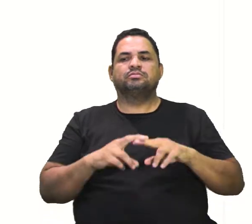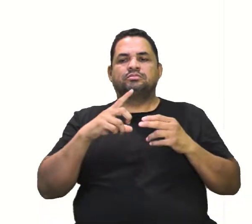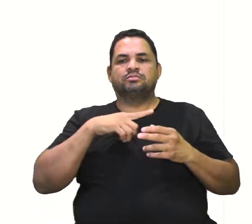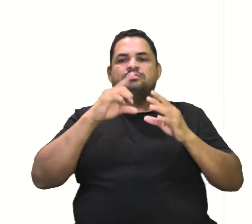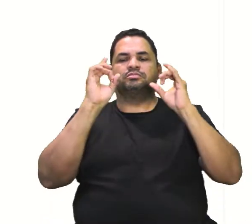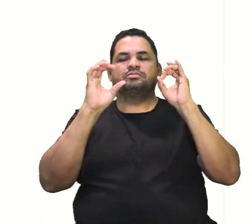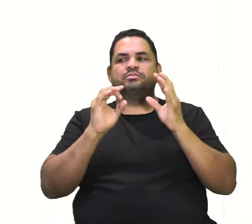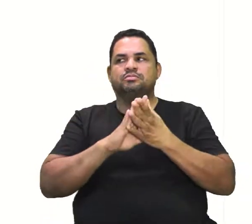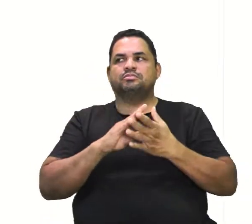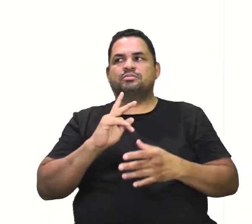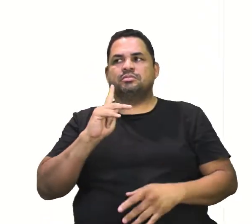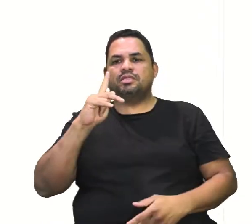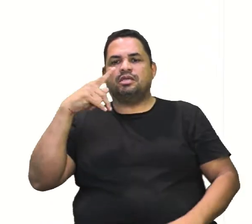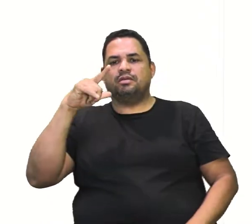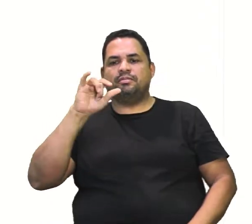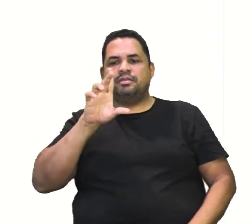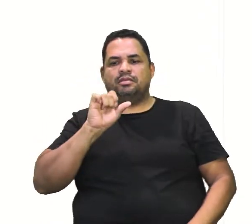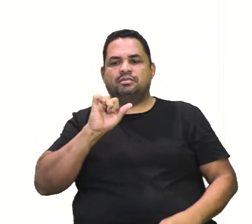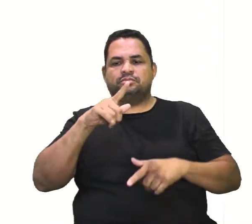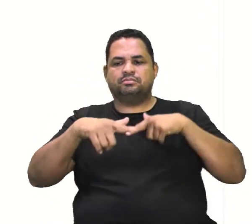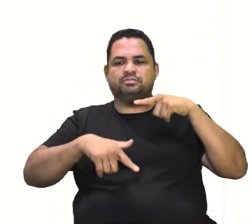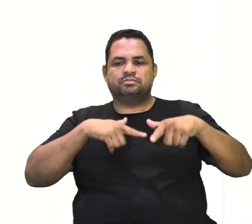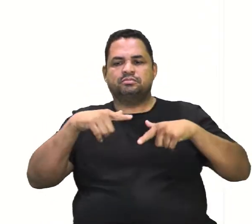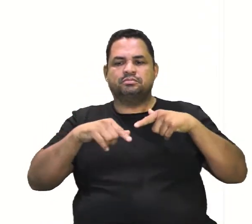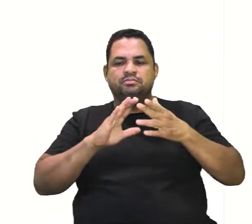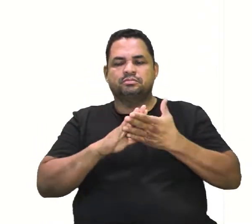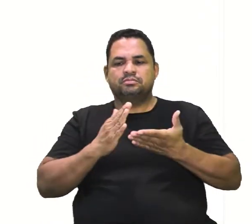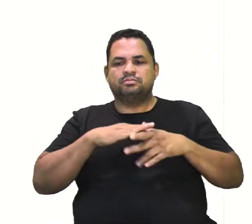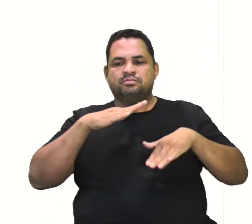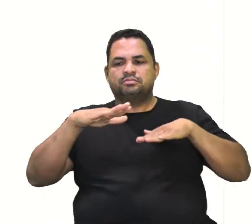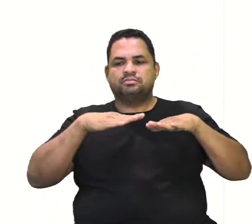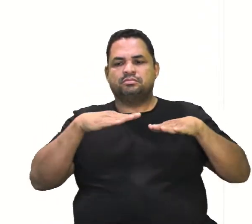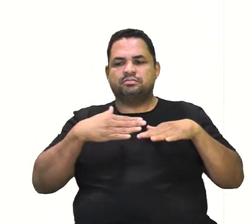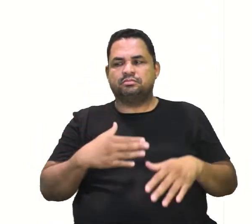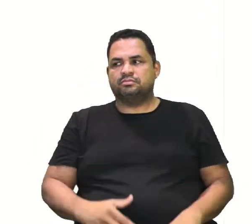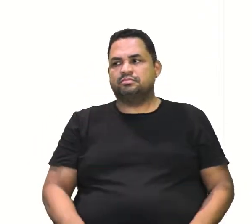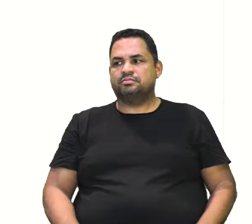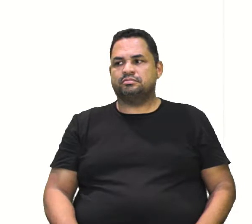tem esse detalhe. Então, Kepler trabalhou essa questão do movimento.